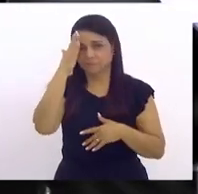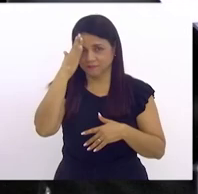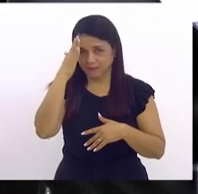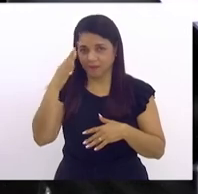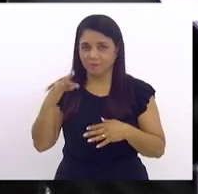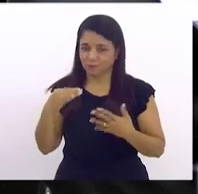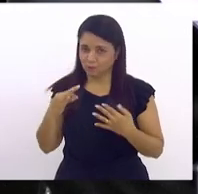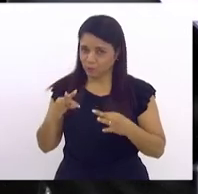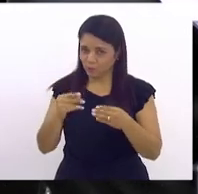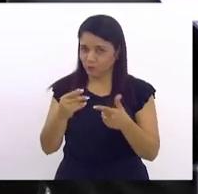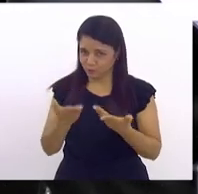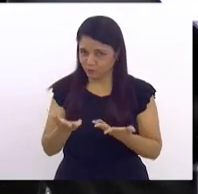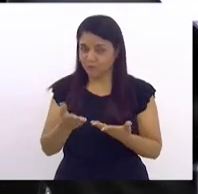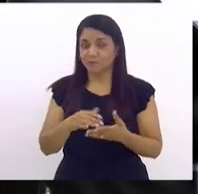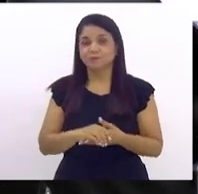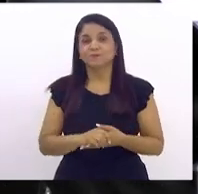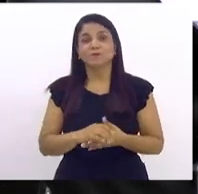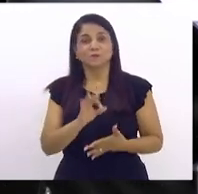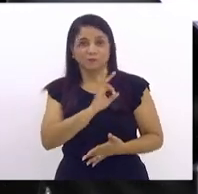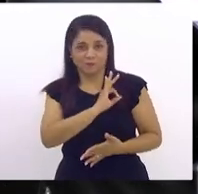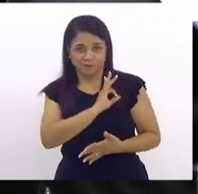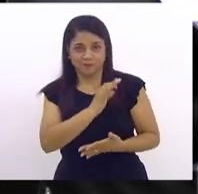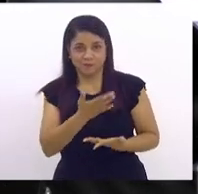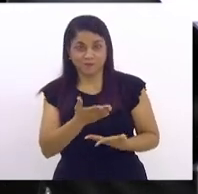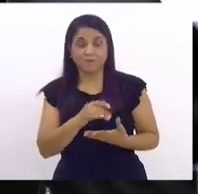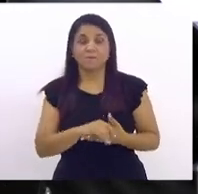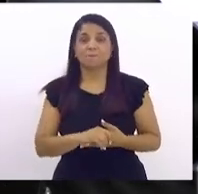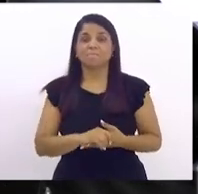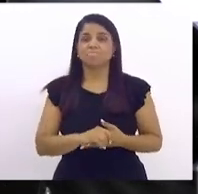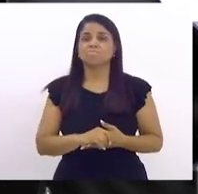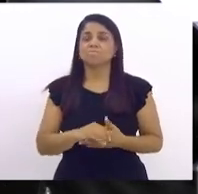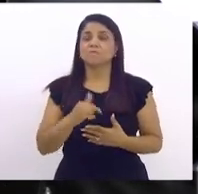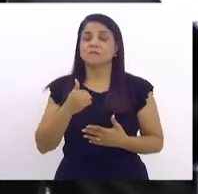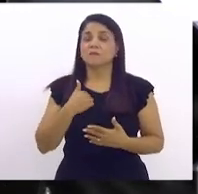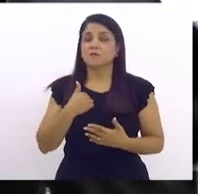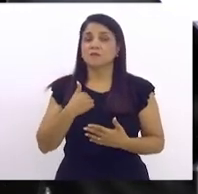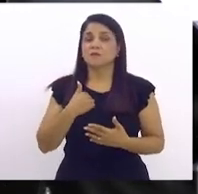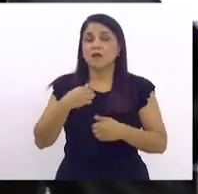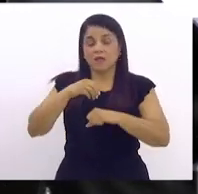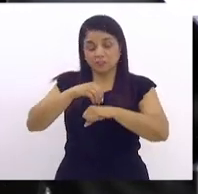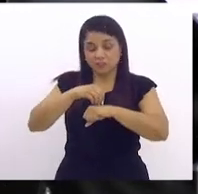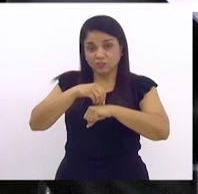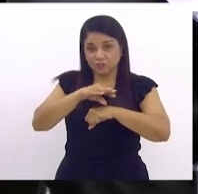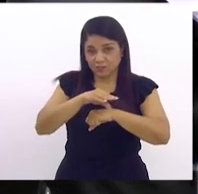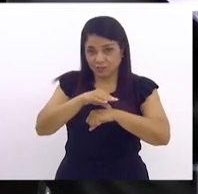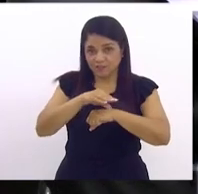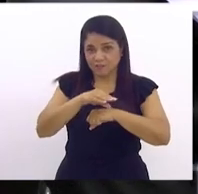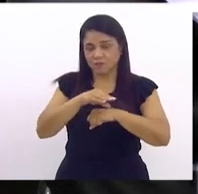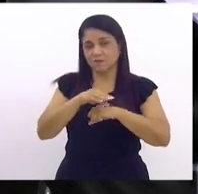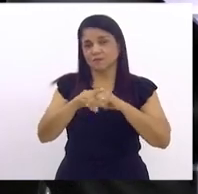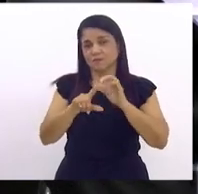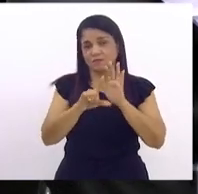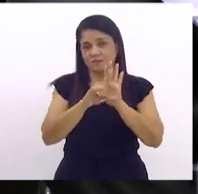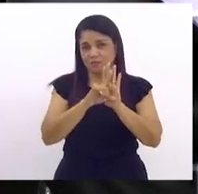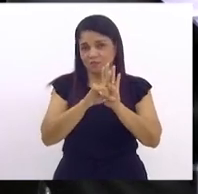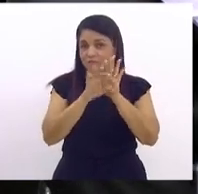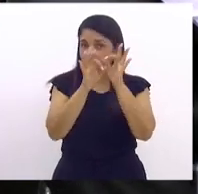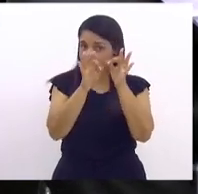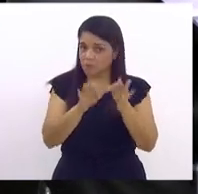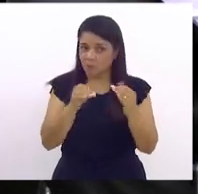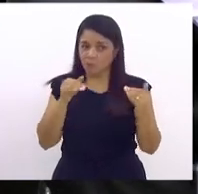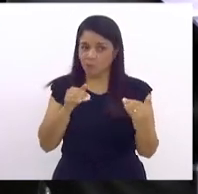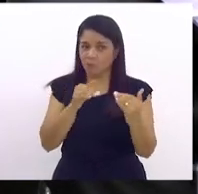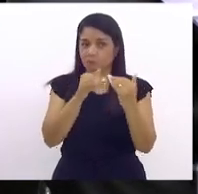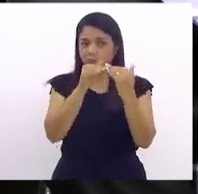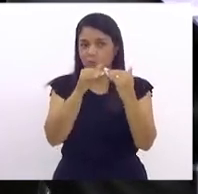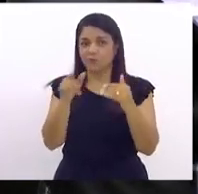questão. Então, eu queria só dizer que, na forma, a indicação legislativa é mais adequada. Né? O doutor Serginho